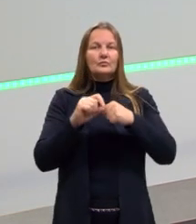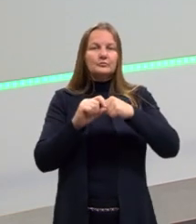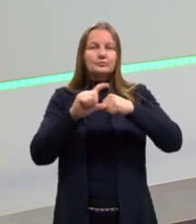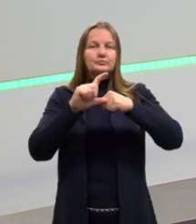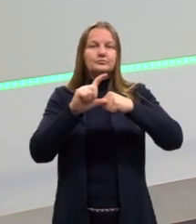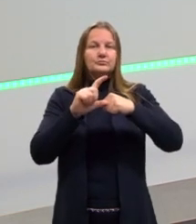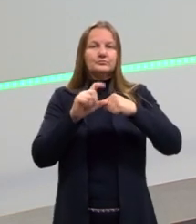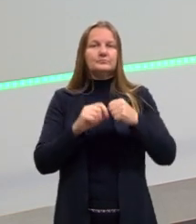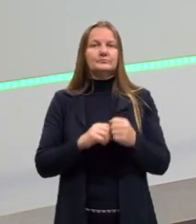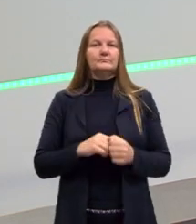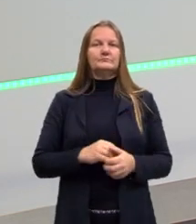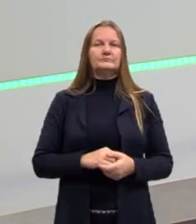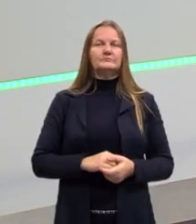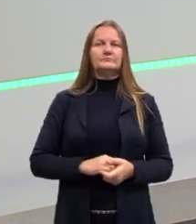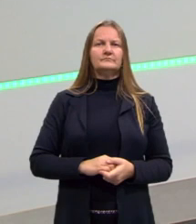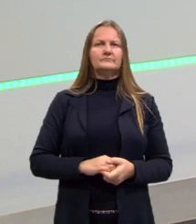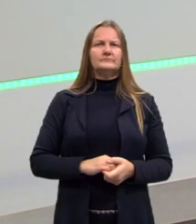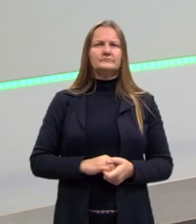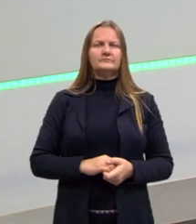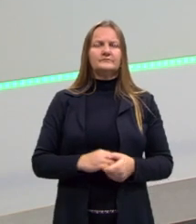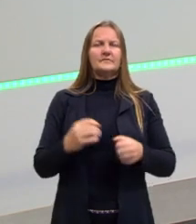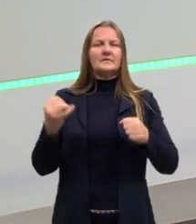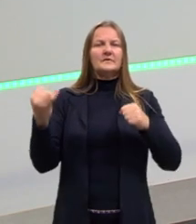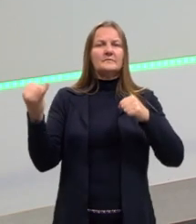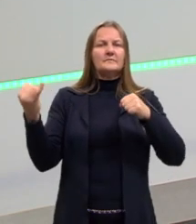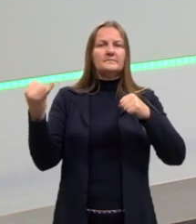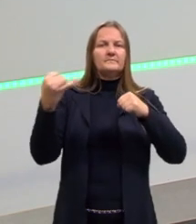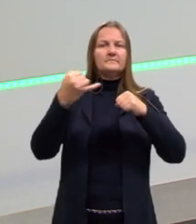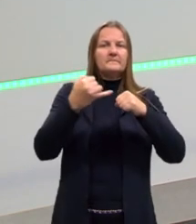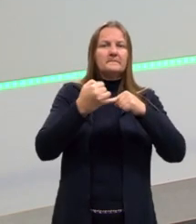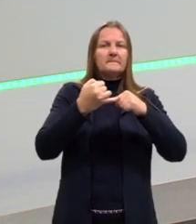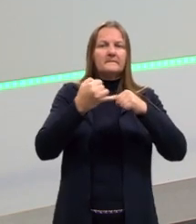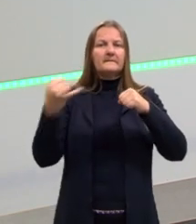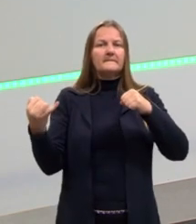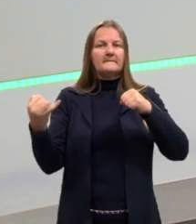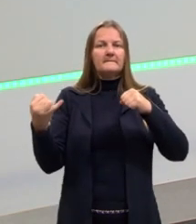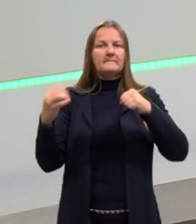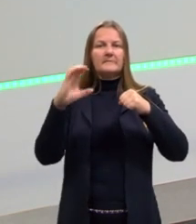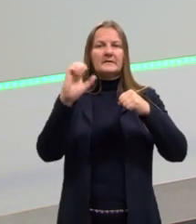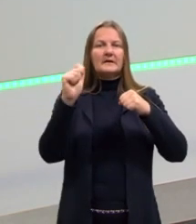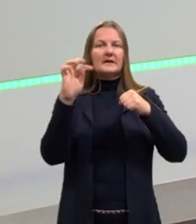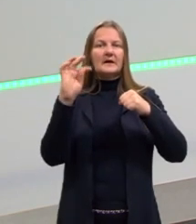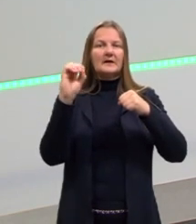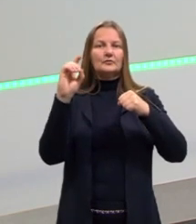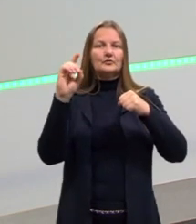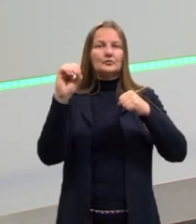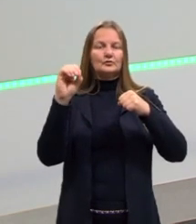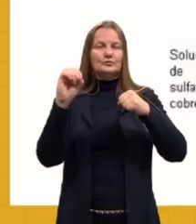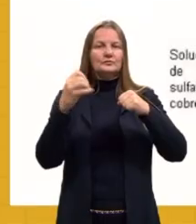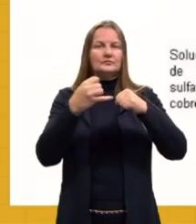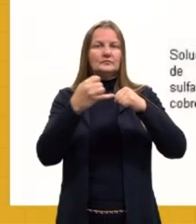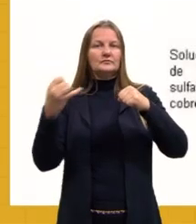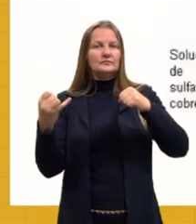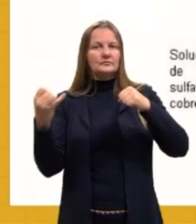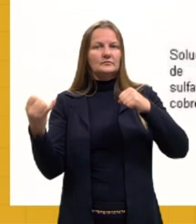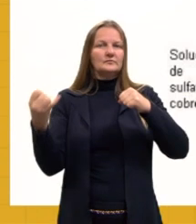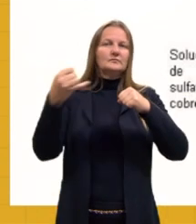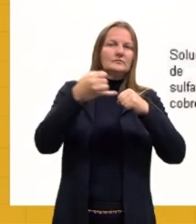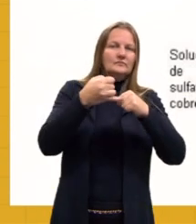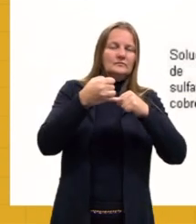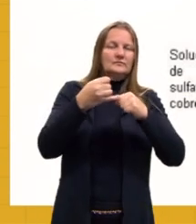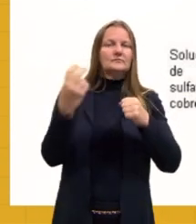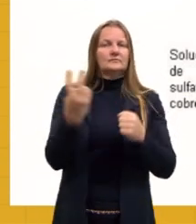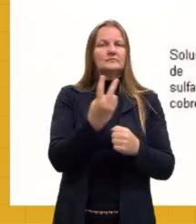aumentou eu ando reduziu diminuiu é o k tudo então segue tudo com vogal